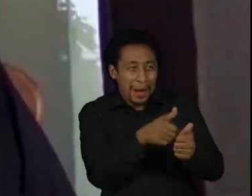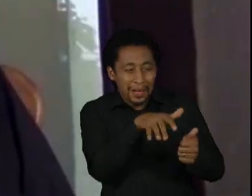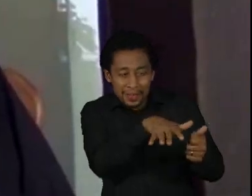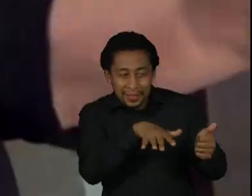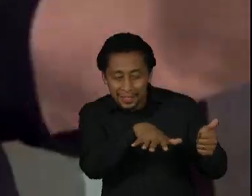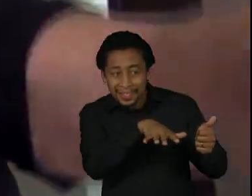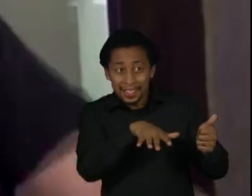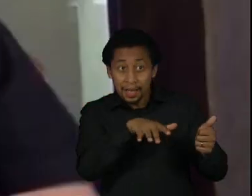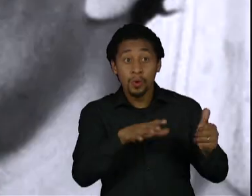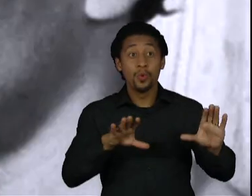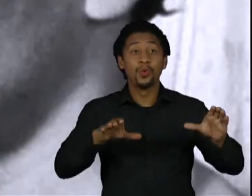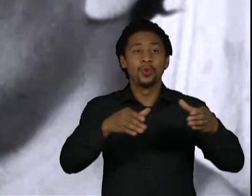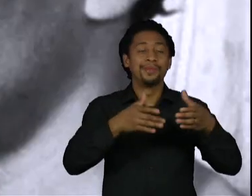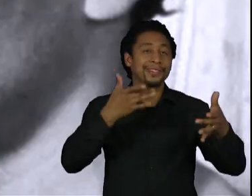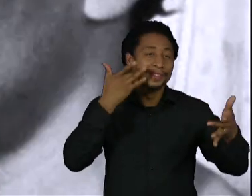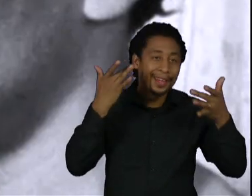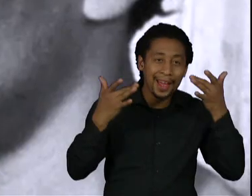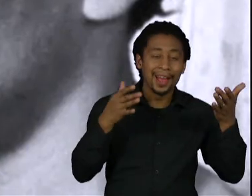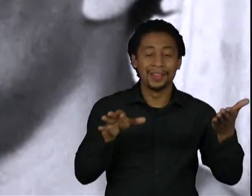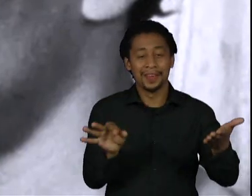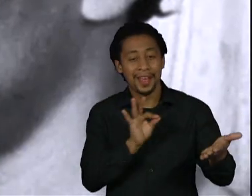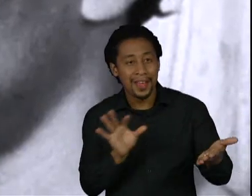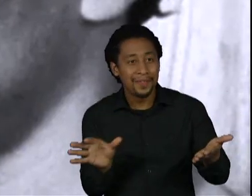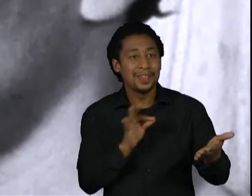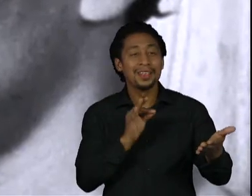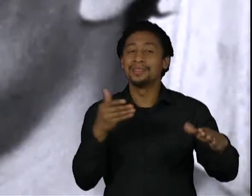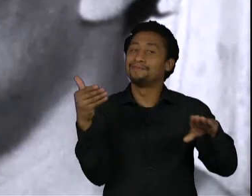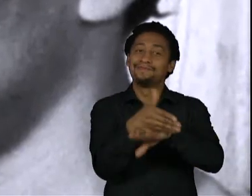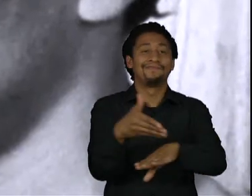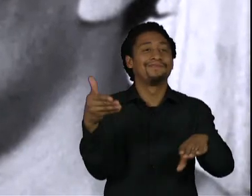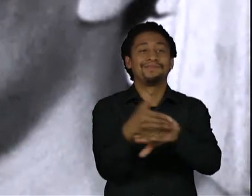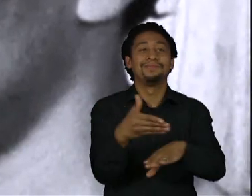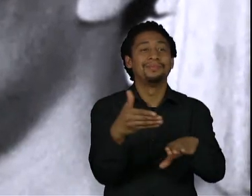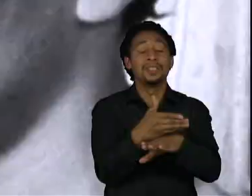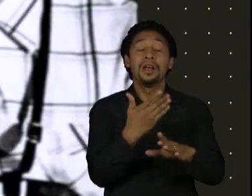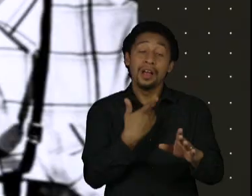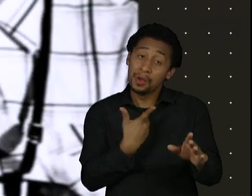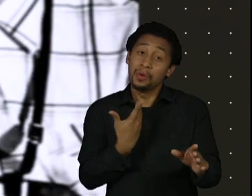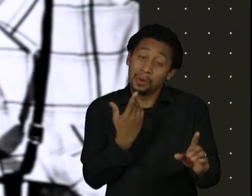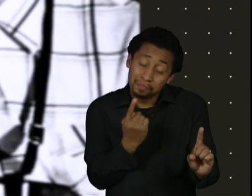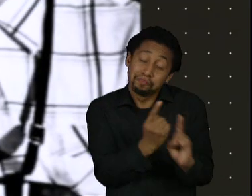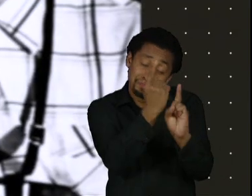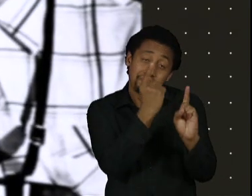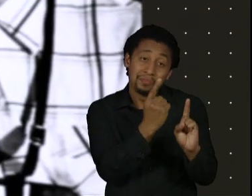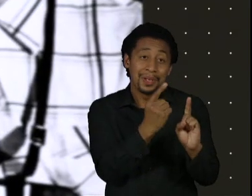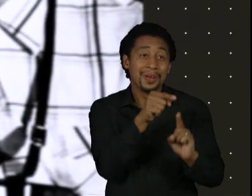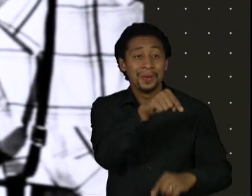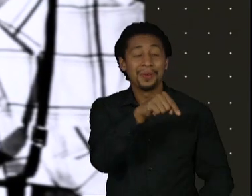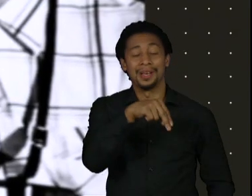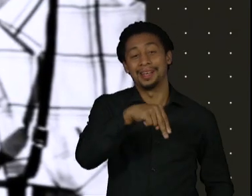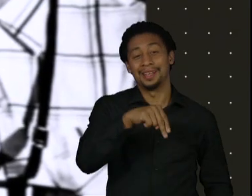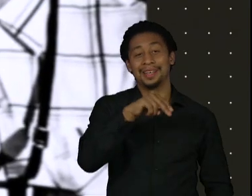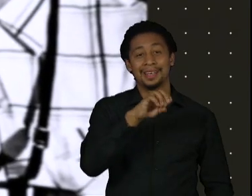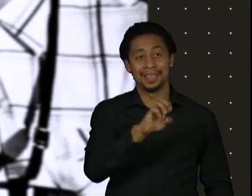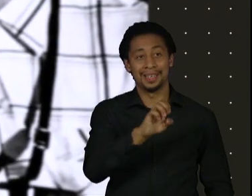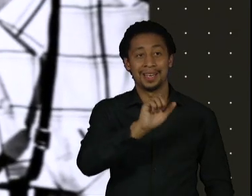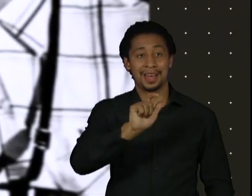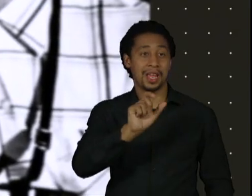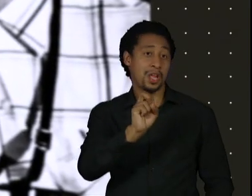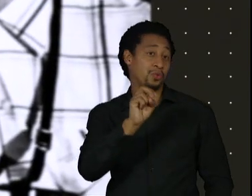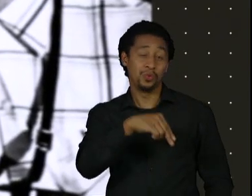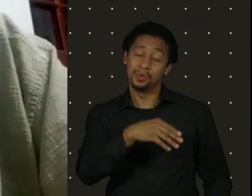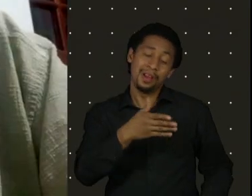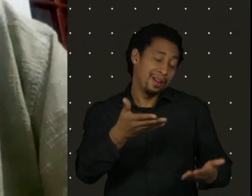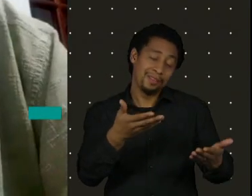de cinema, iam lá. E aí eu fiz amizade também com o Nelson, e aí acabei fazendo uma participação no Rio